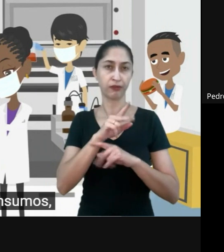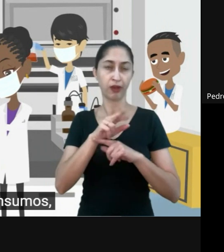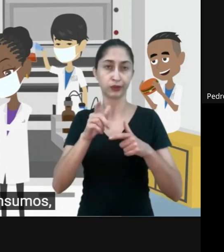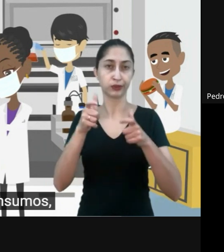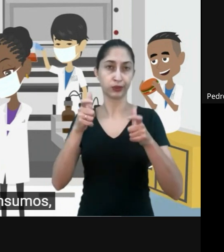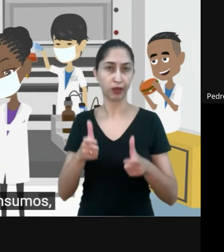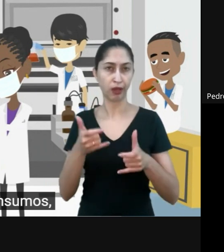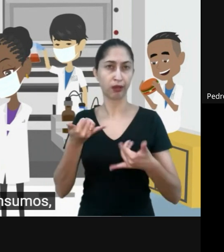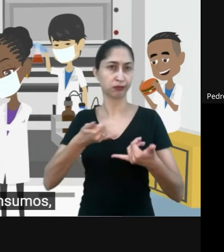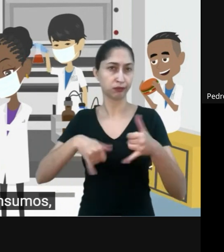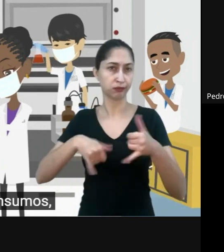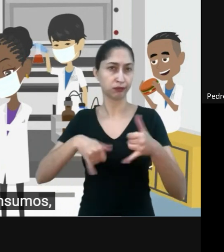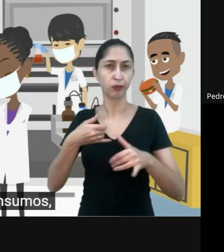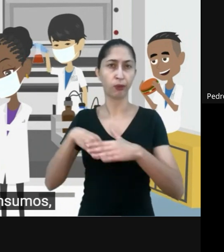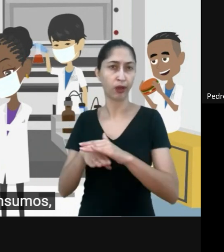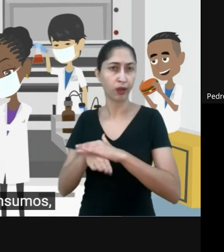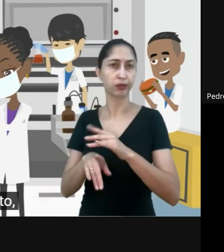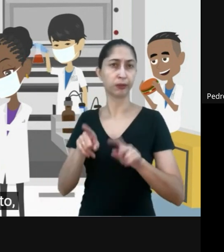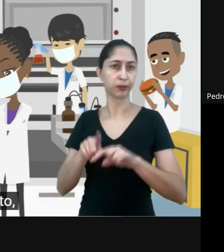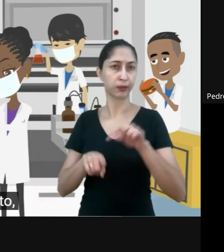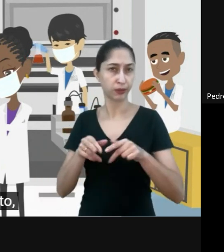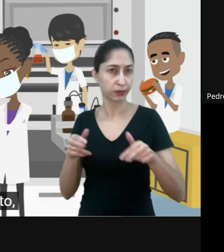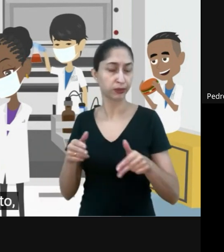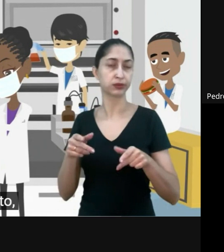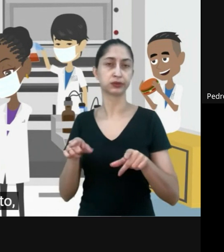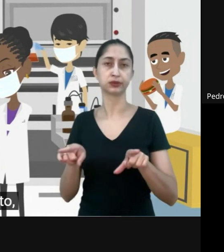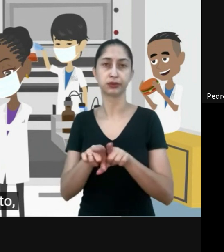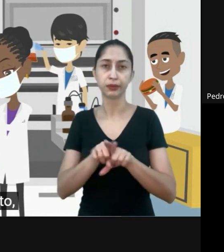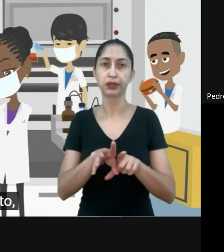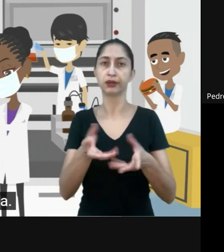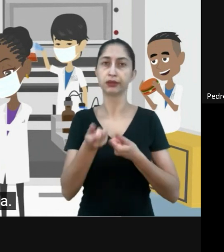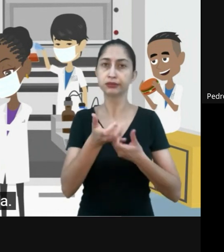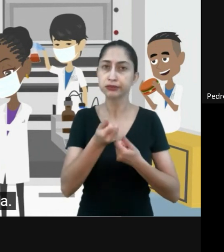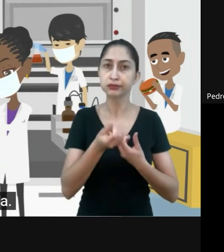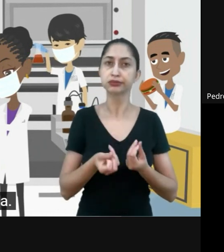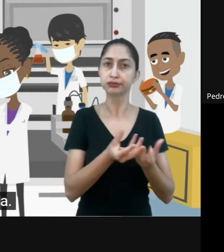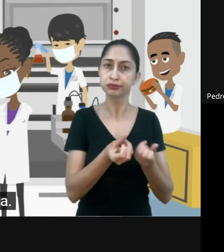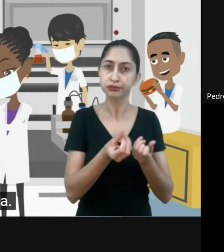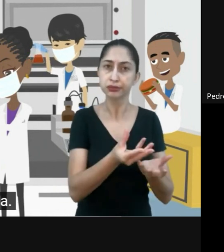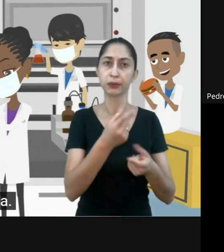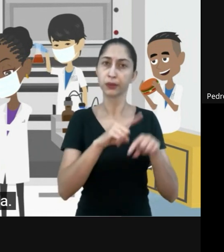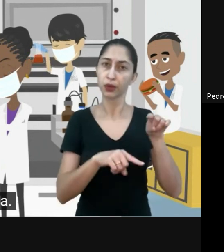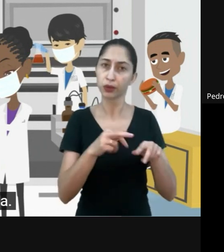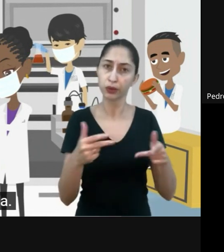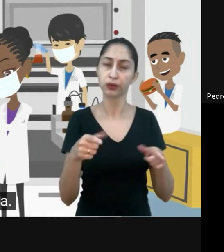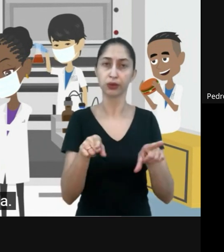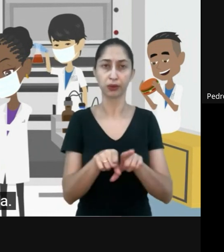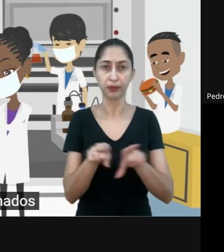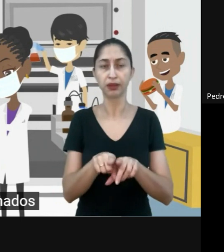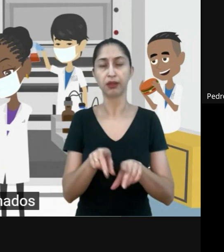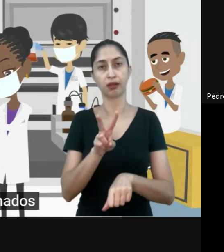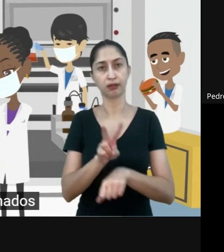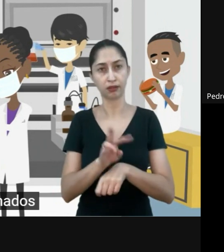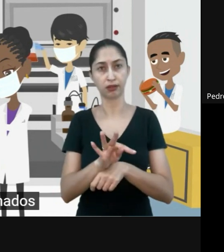áreas de produção, estoque de insumos, produtos acabados, recebimento, expedição e assistência técnica.